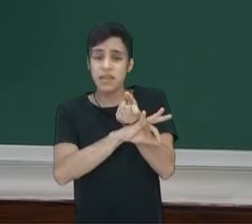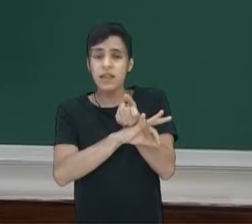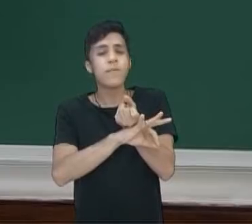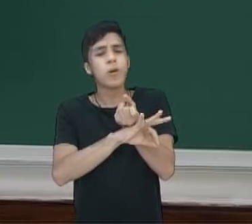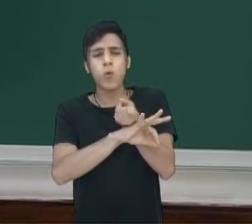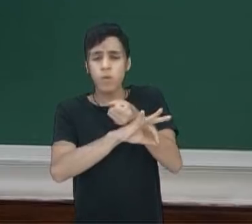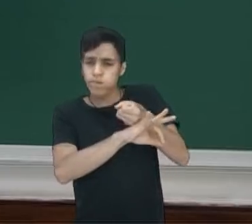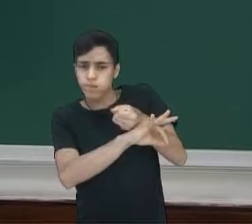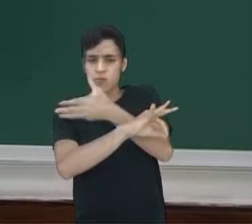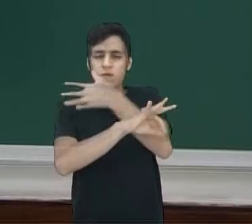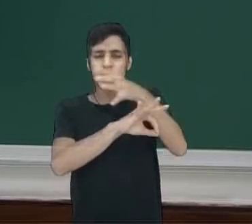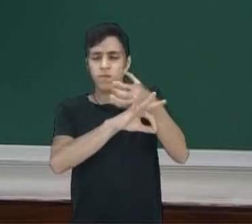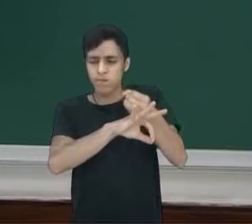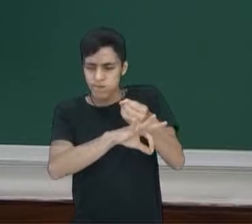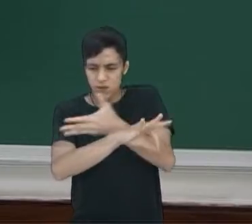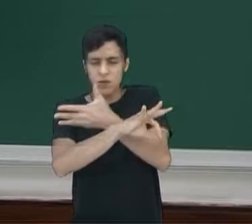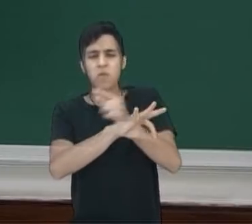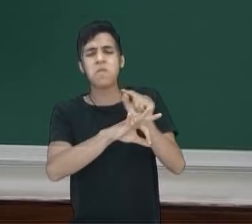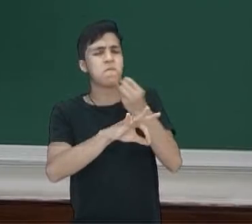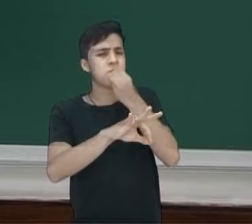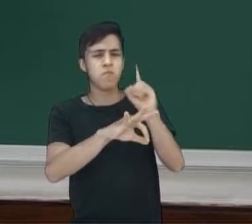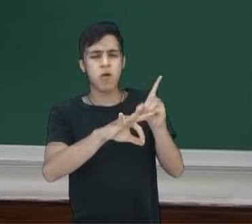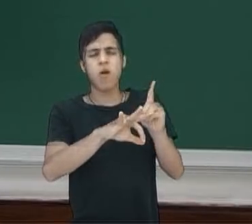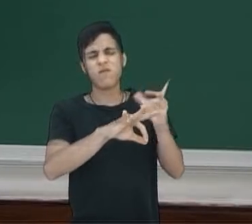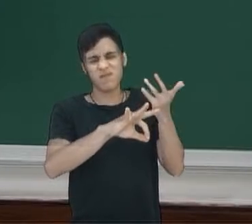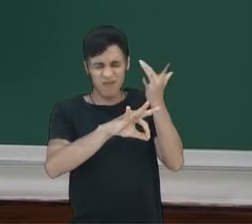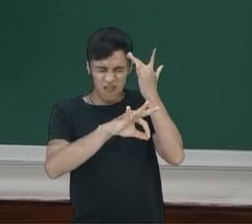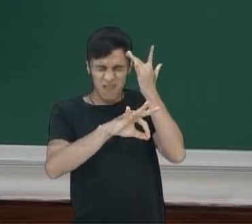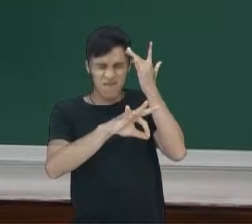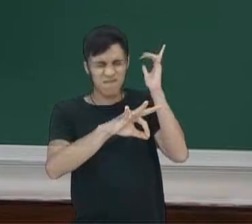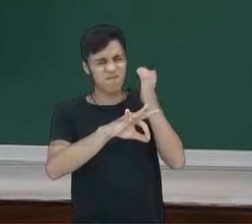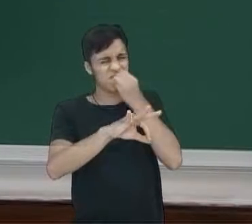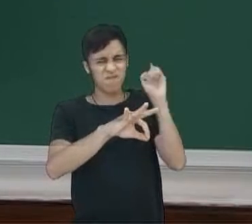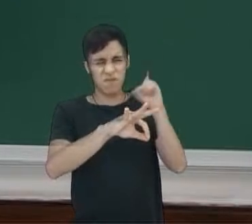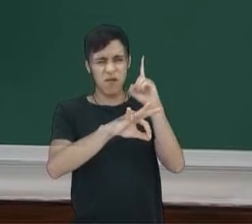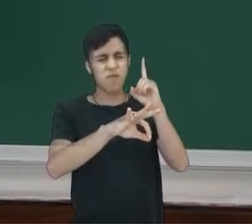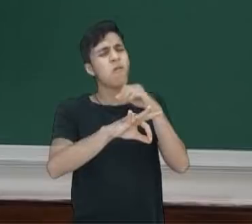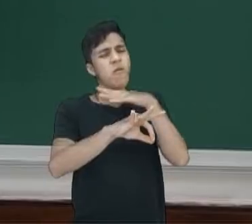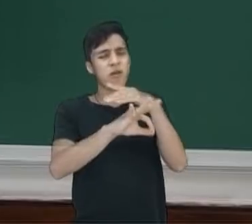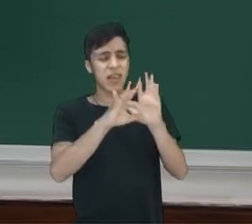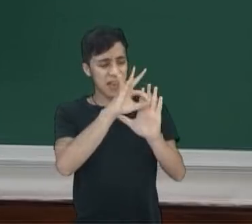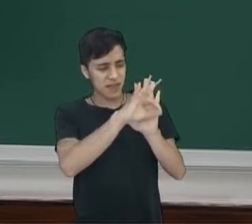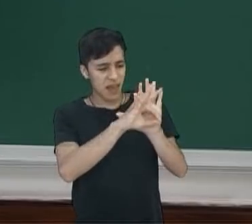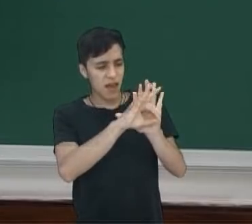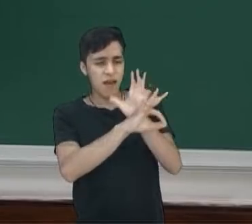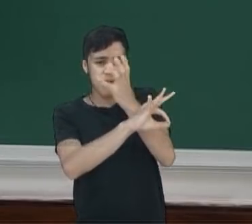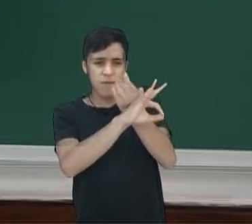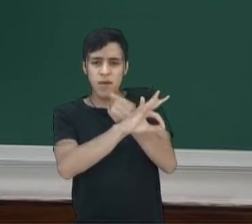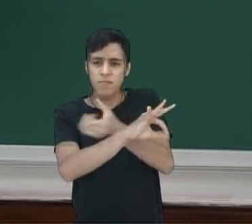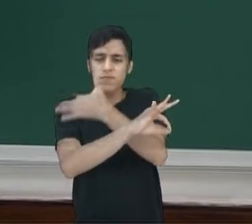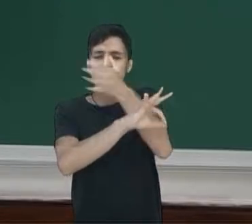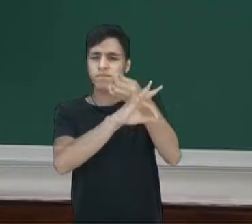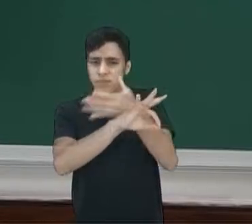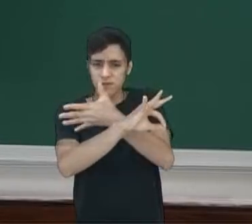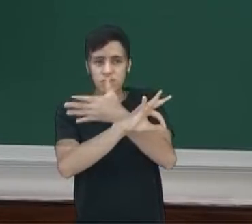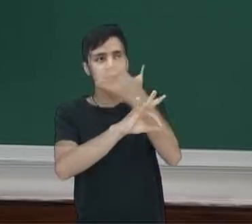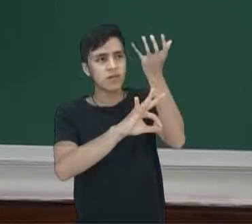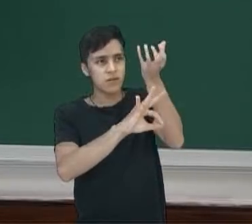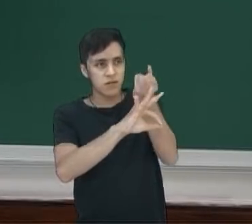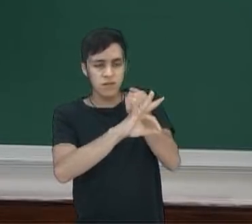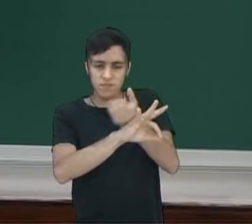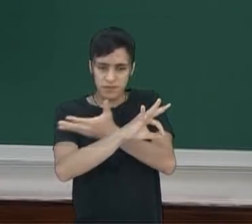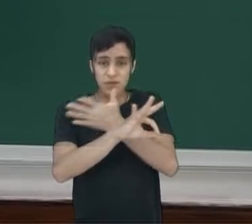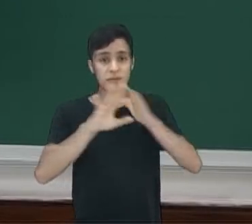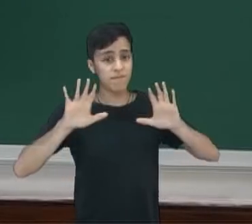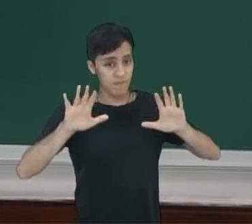eliminarem resíduos, tá? Então, tudo aquilo que já não vai prestando mais, a célula vai eliminando. Mas isso só se a